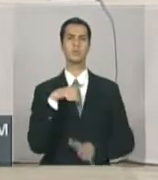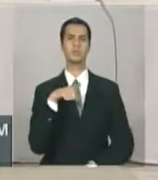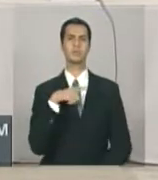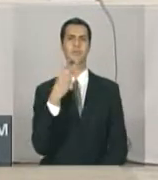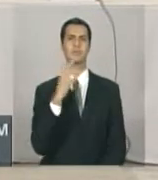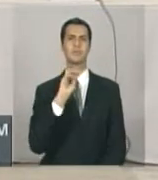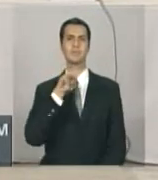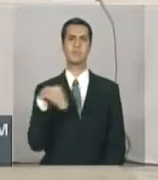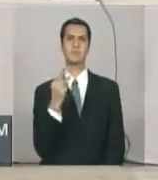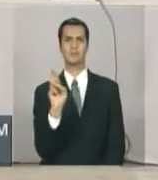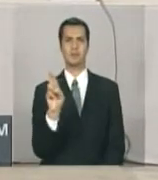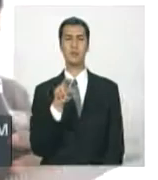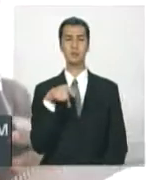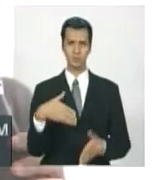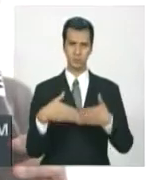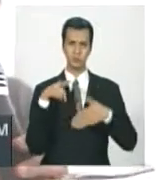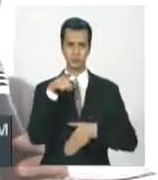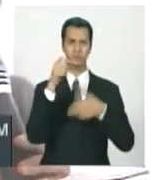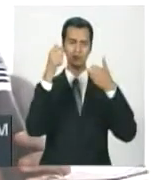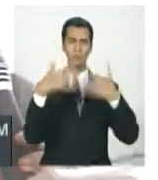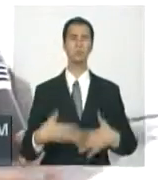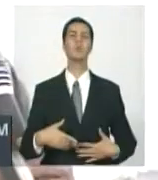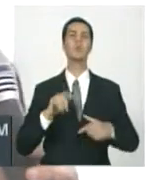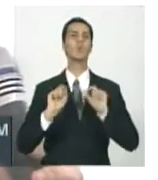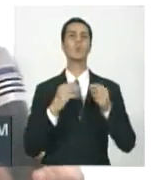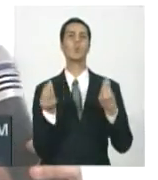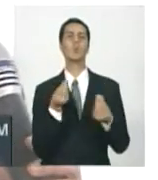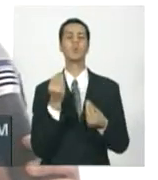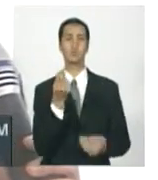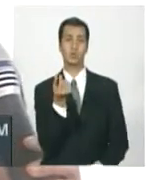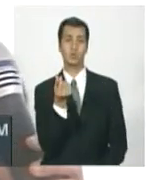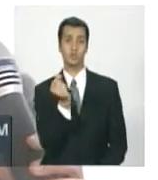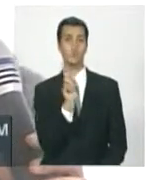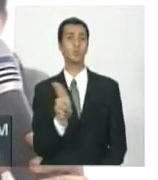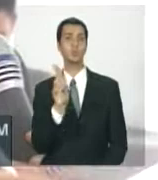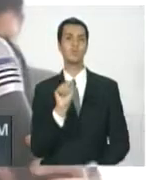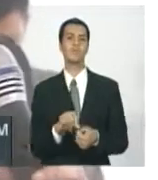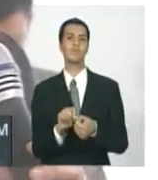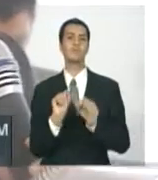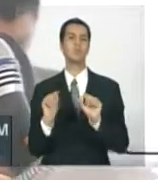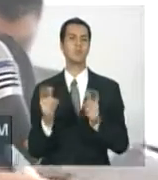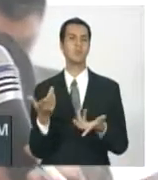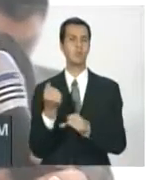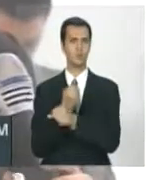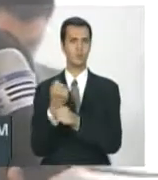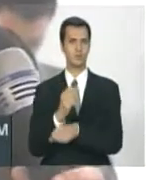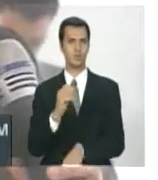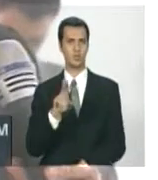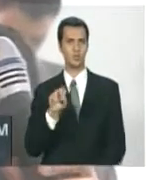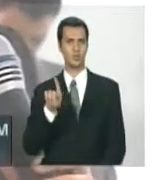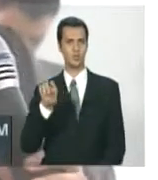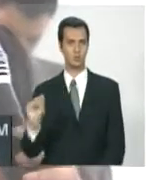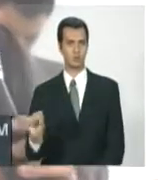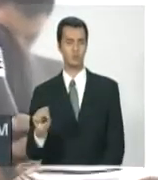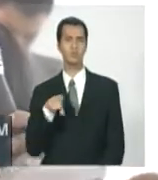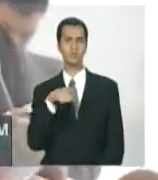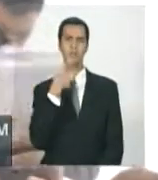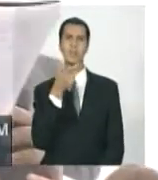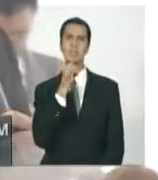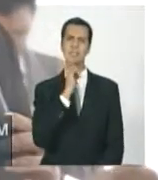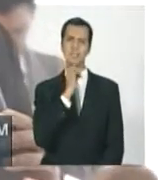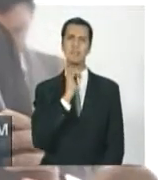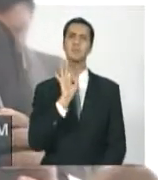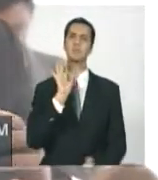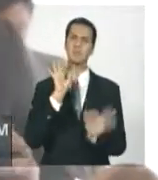o senhor desse alguns exemplos no que efetivamente poderá ser usado esse dinheiro. É açudes? Dê alguns exemplos efetivamente o que